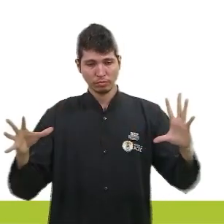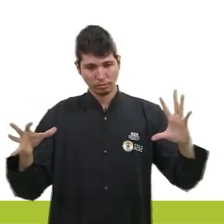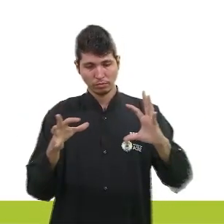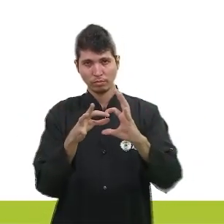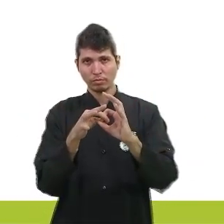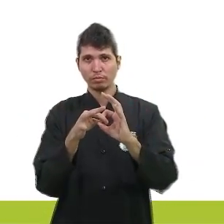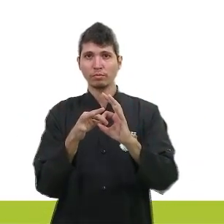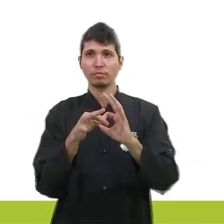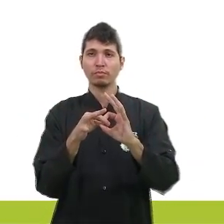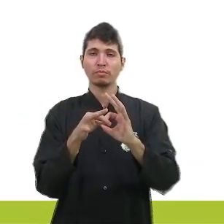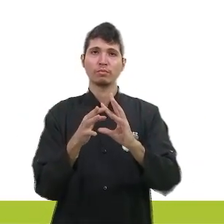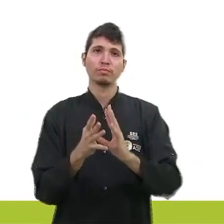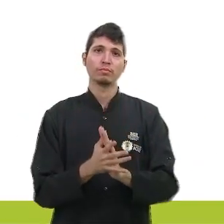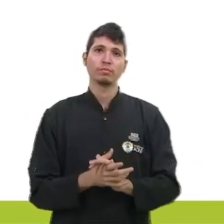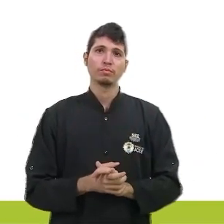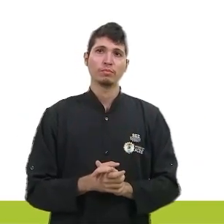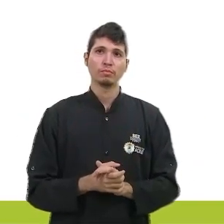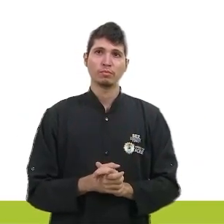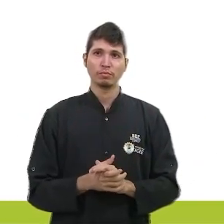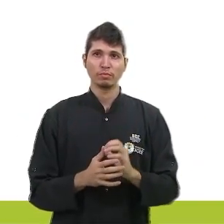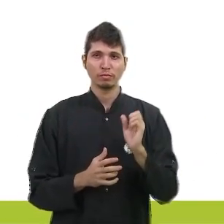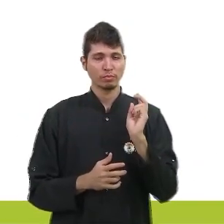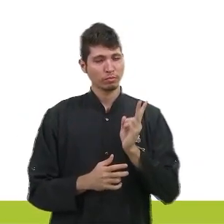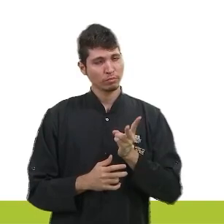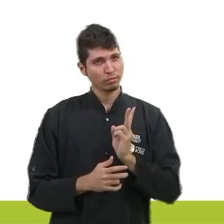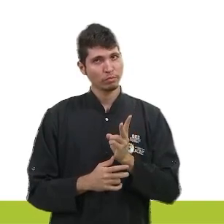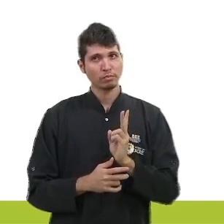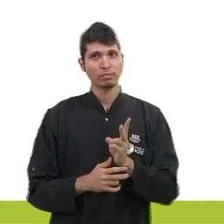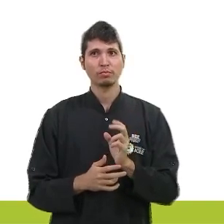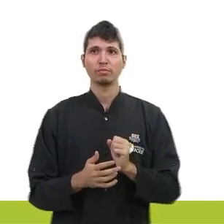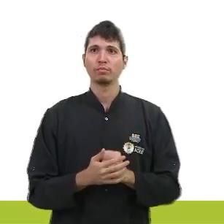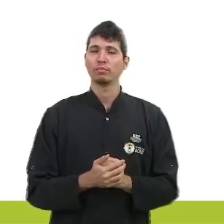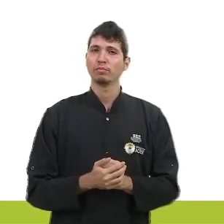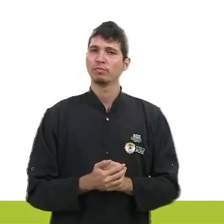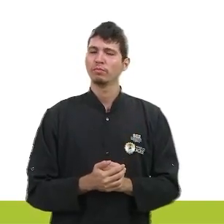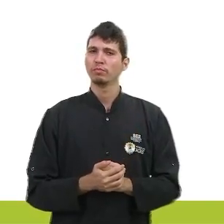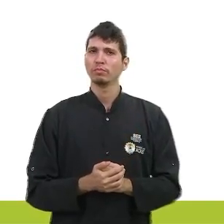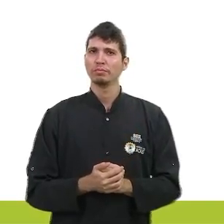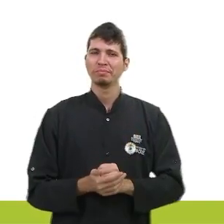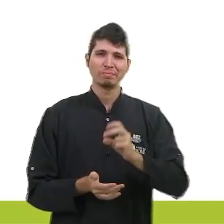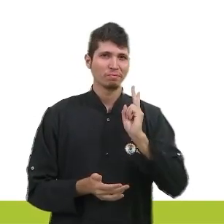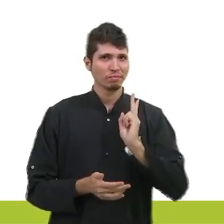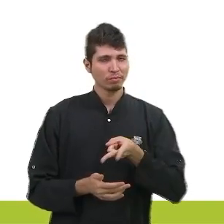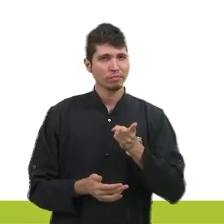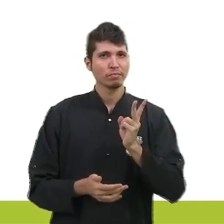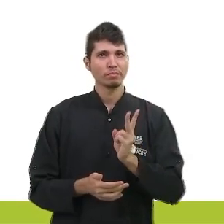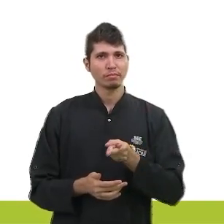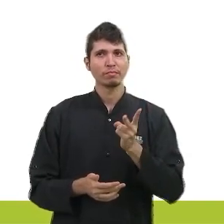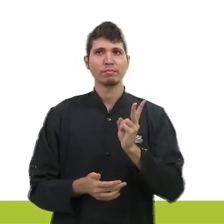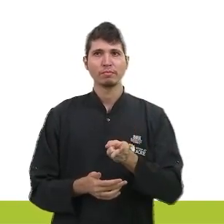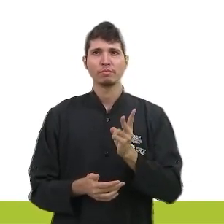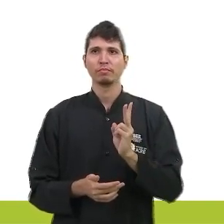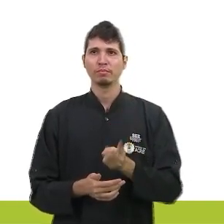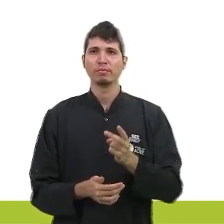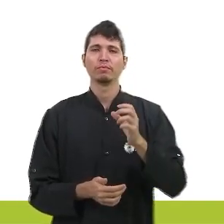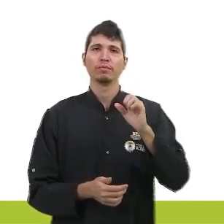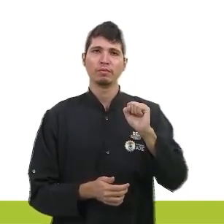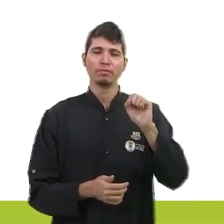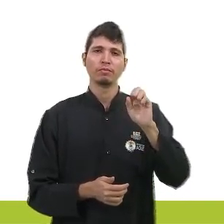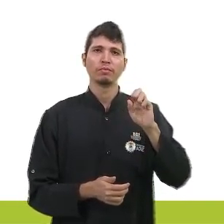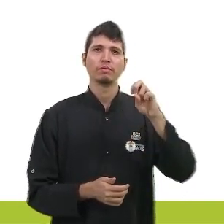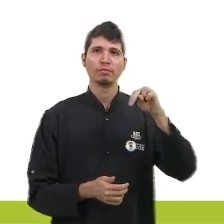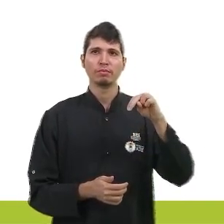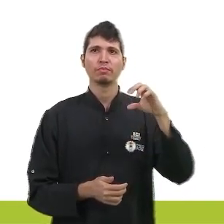beta, cosseno de alfa. De novo, isso vale sempre que os ângulos forem complementares.